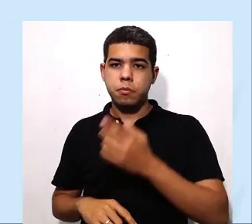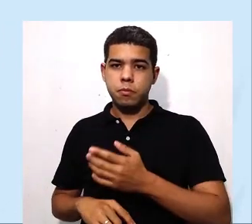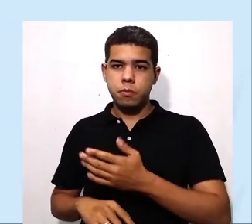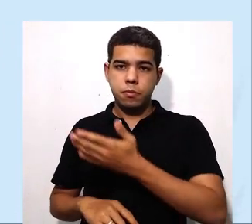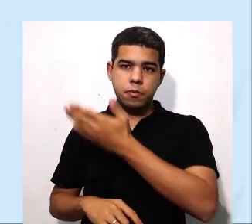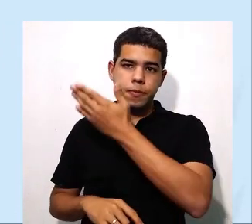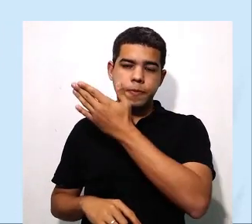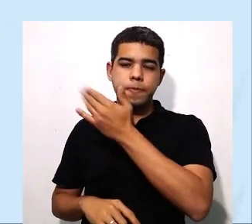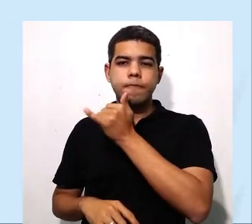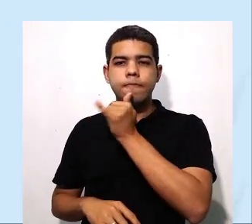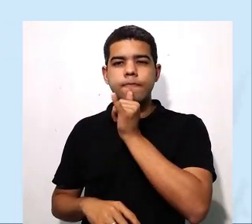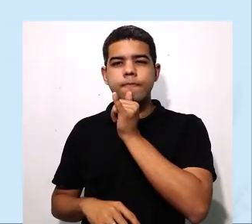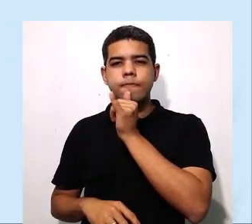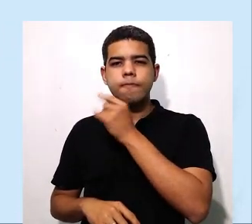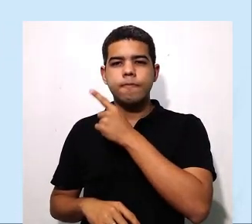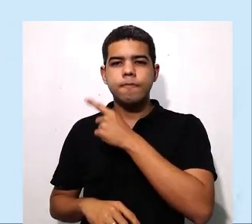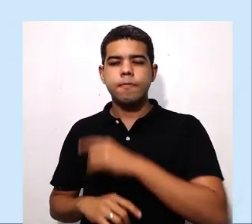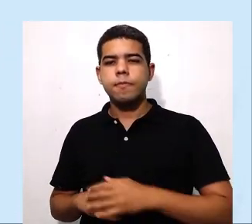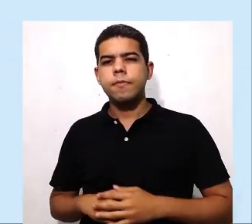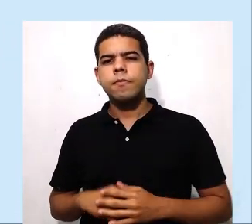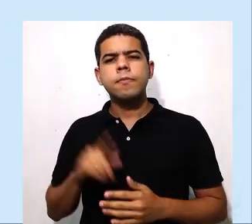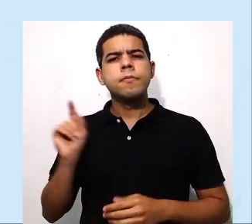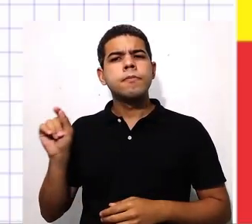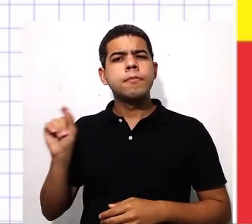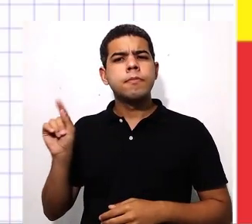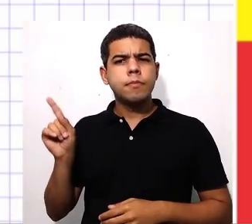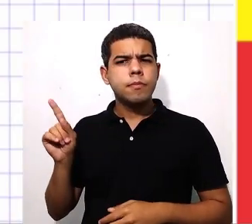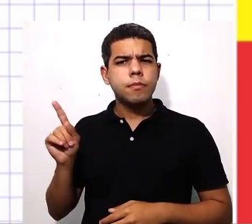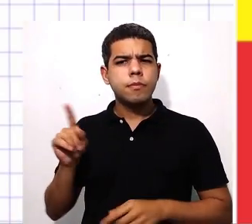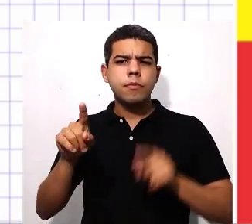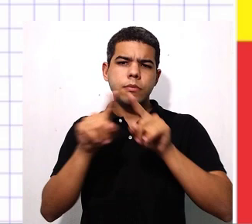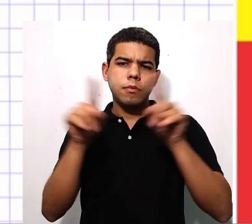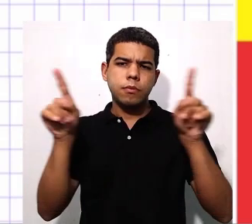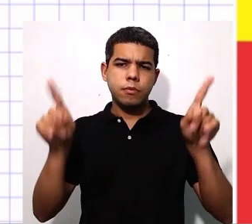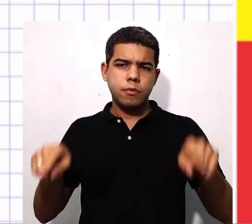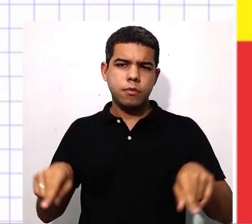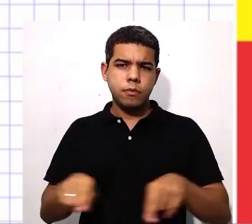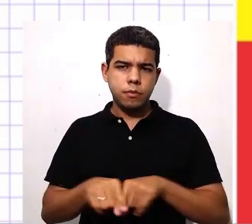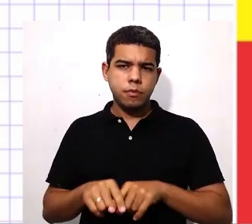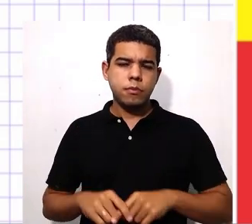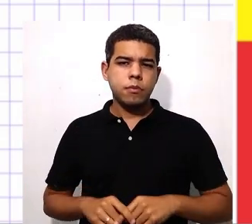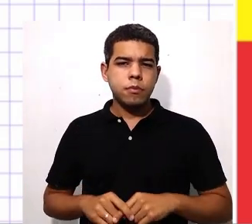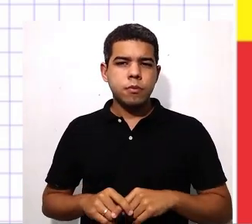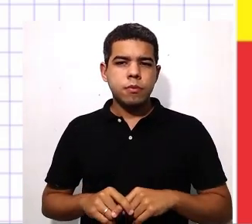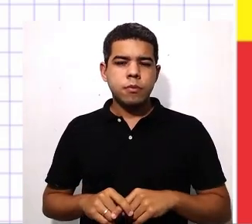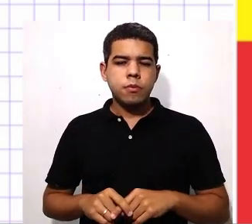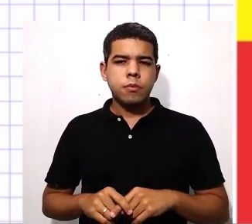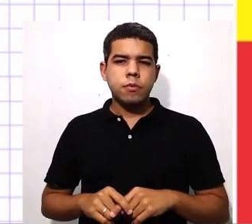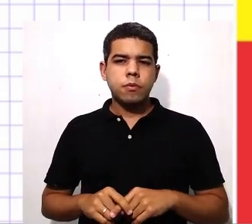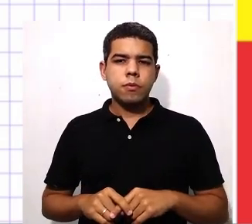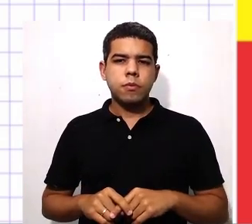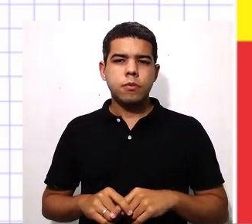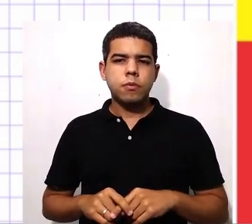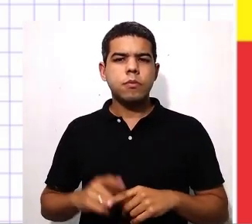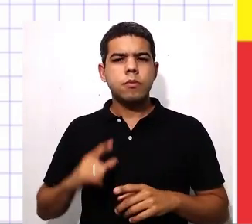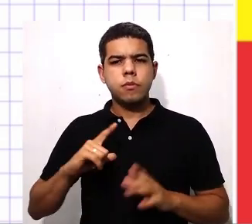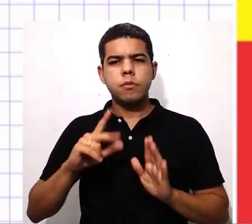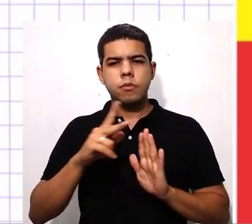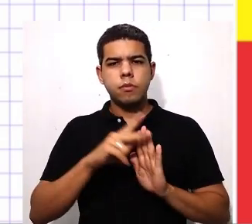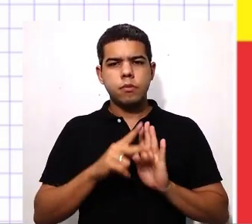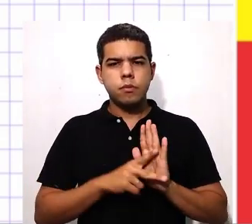vamos olhar mais um exemplo. Observe aí na tela. Que figura é essa? Quadrado. Vamos